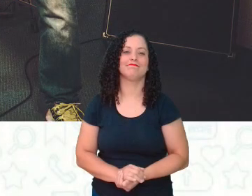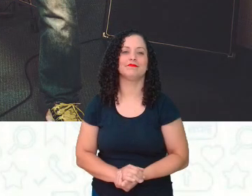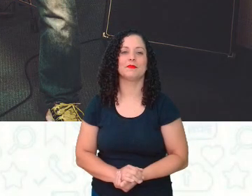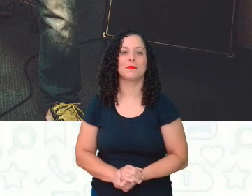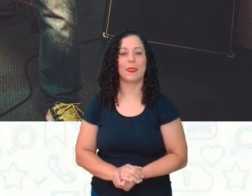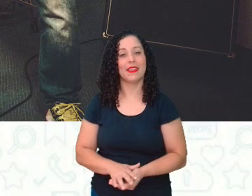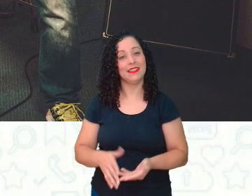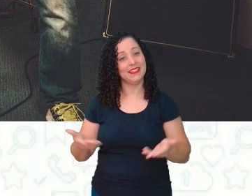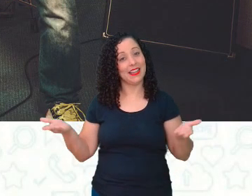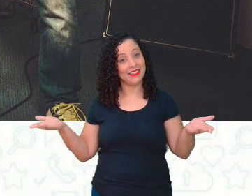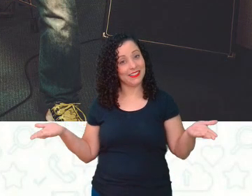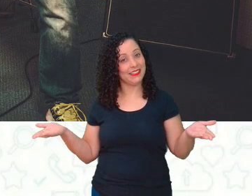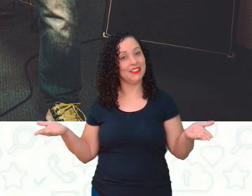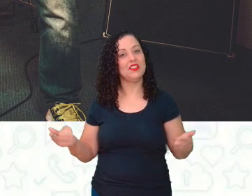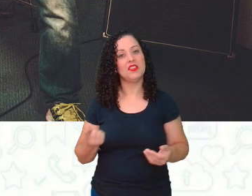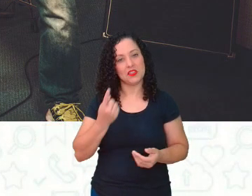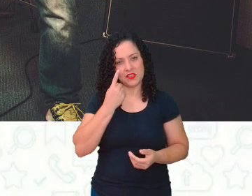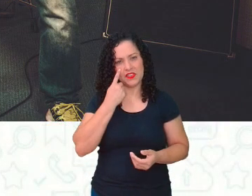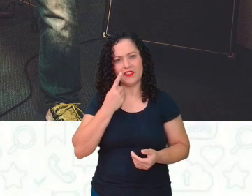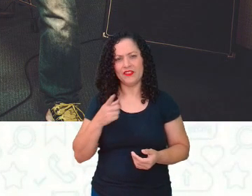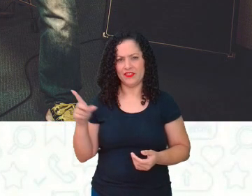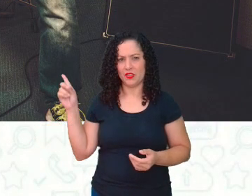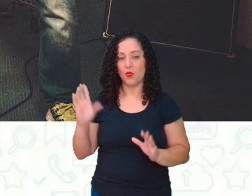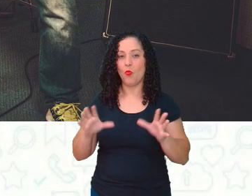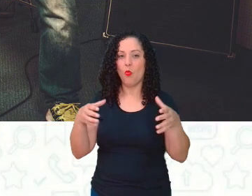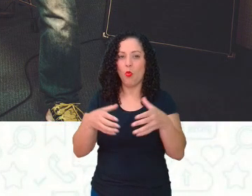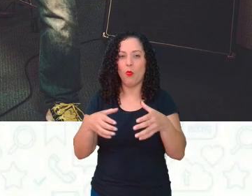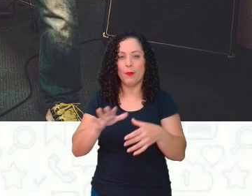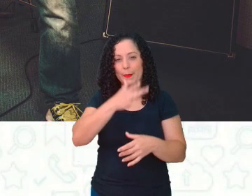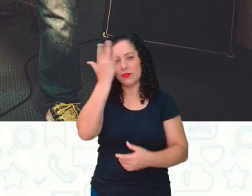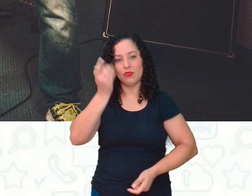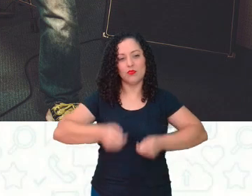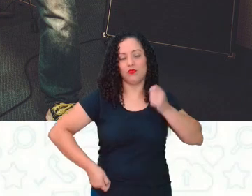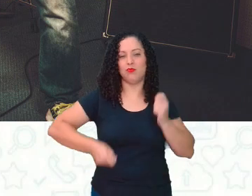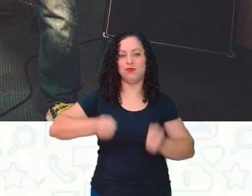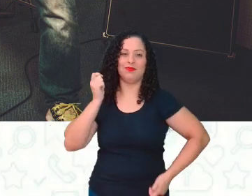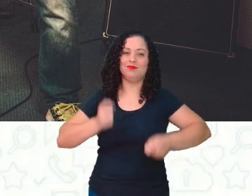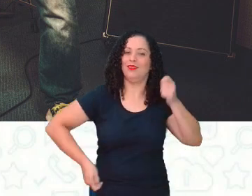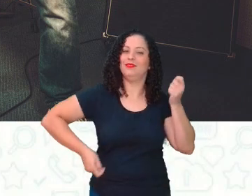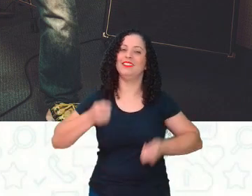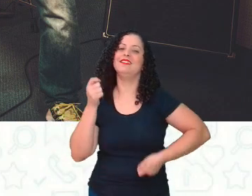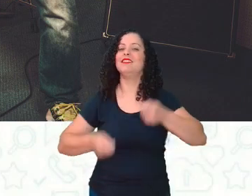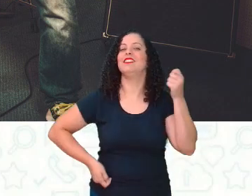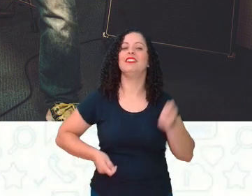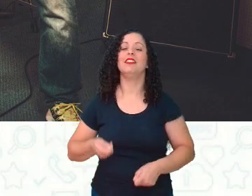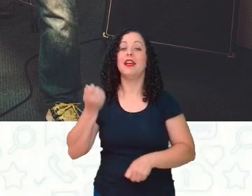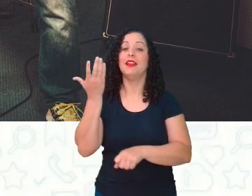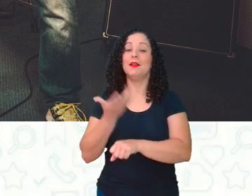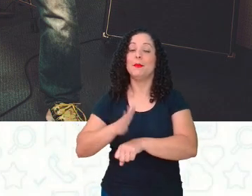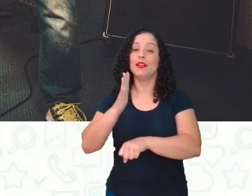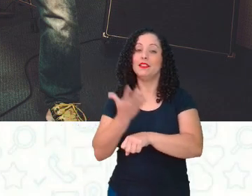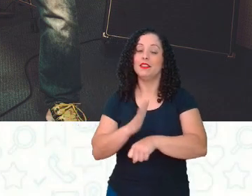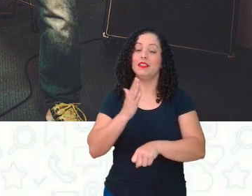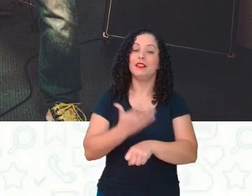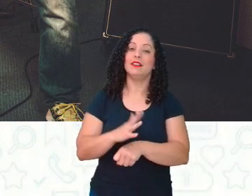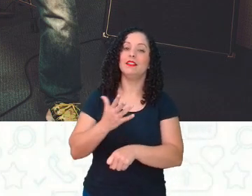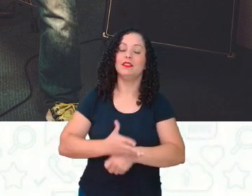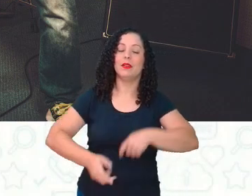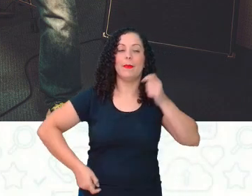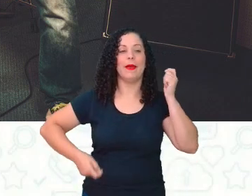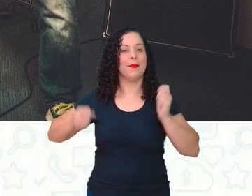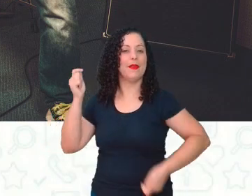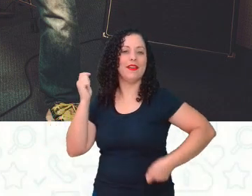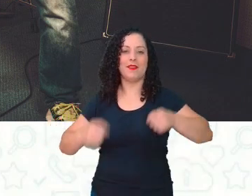Então, aí vocês viram, né, um grupo bem animado, né, praticando, né,